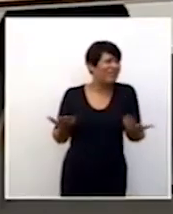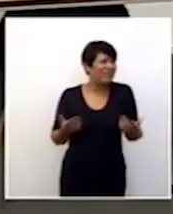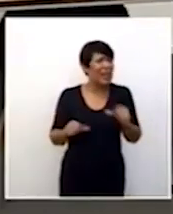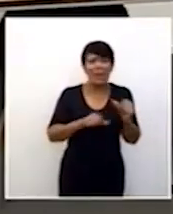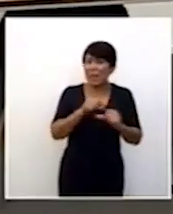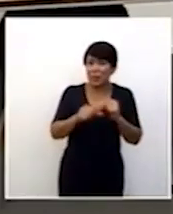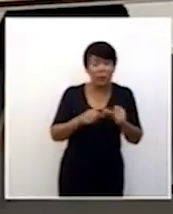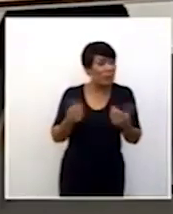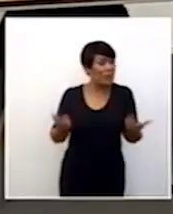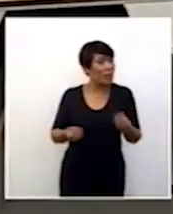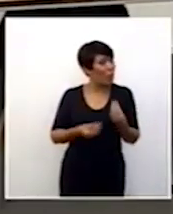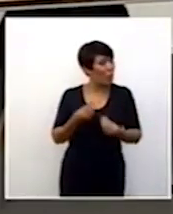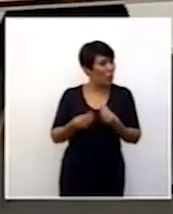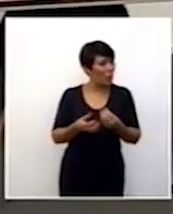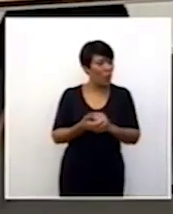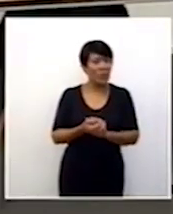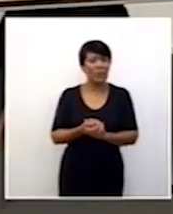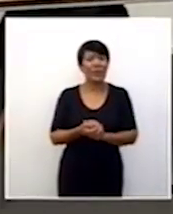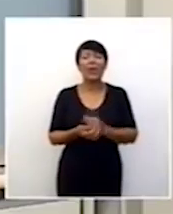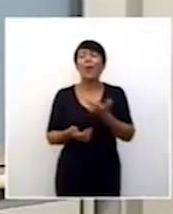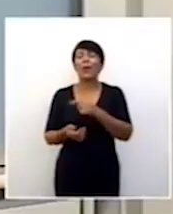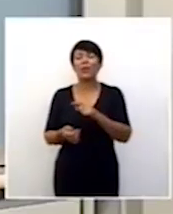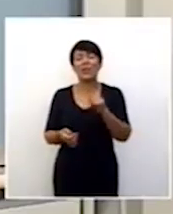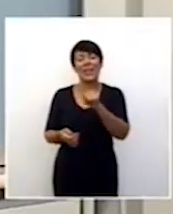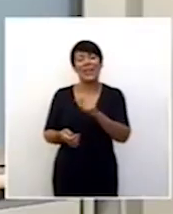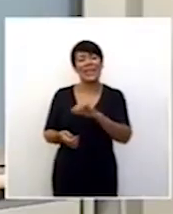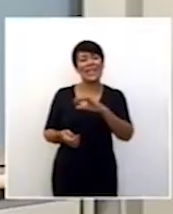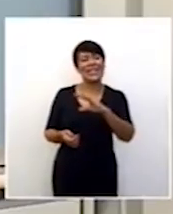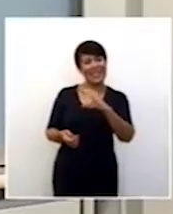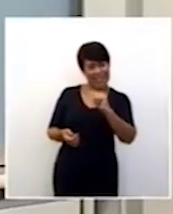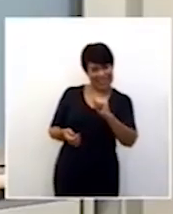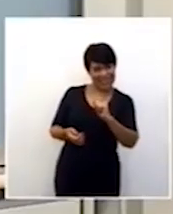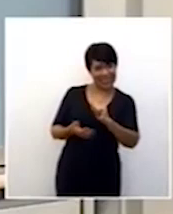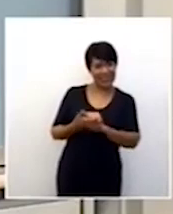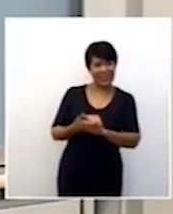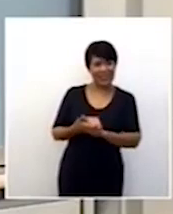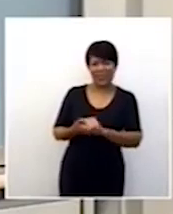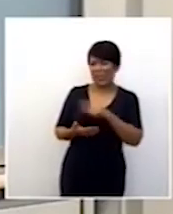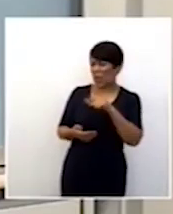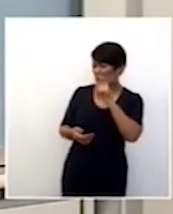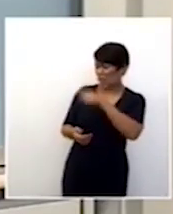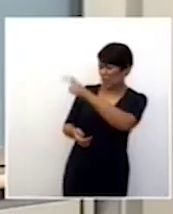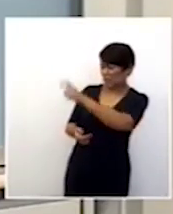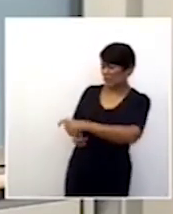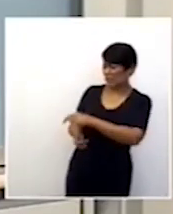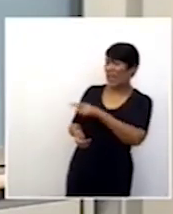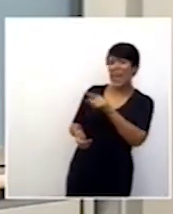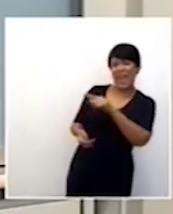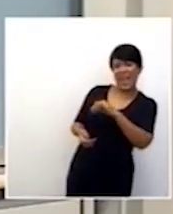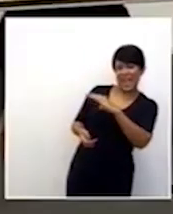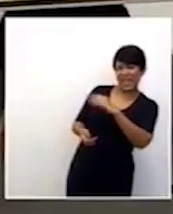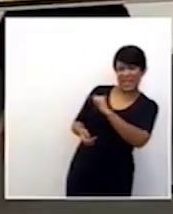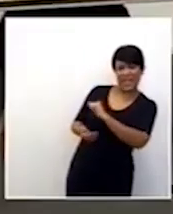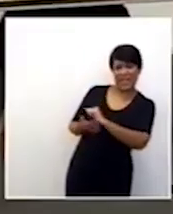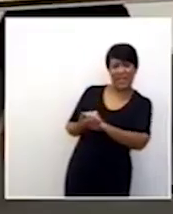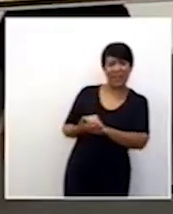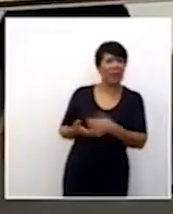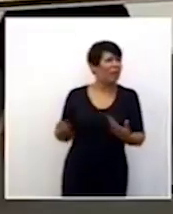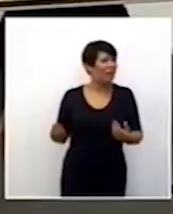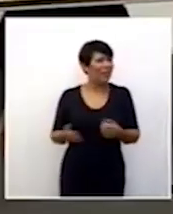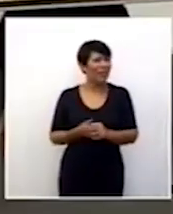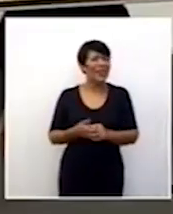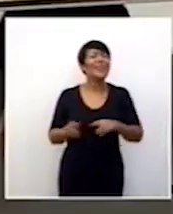ele quis dizer que você é zica. Sim. Tu é zica. Obrigada, mano. Mas esse chave para mim foi